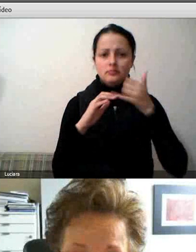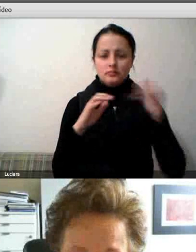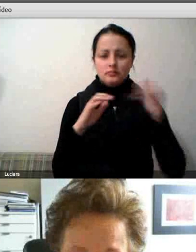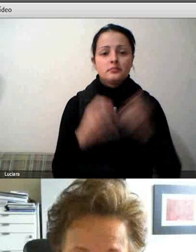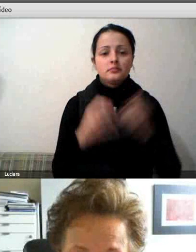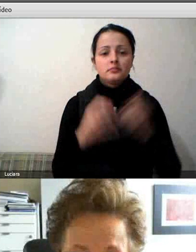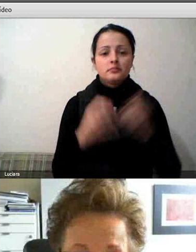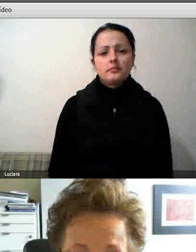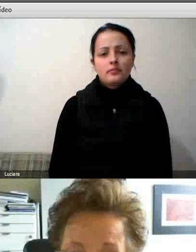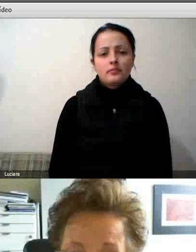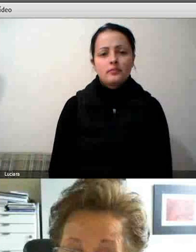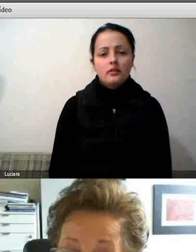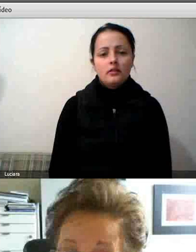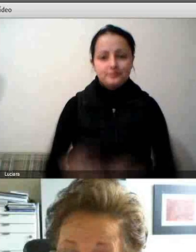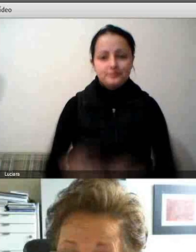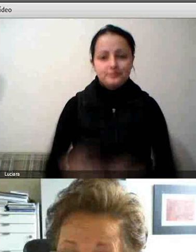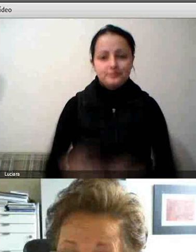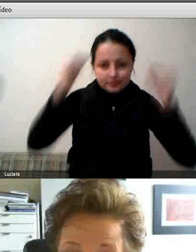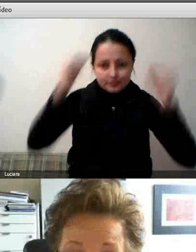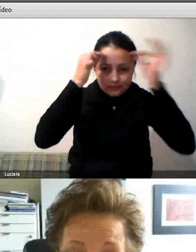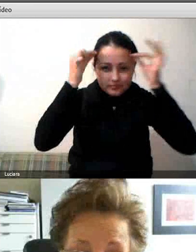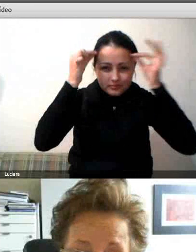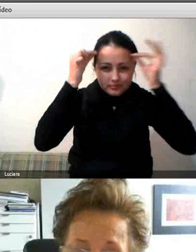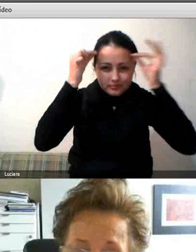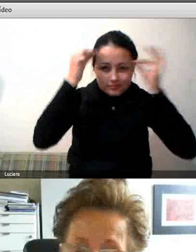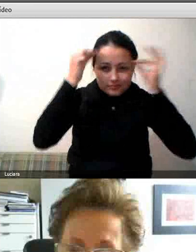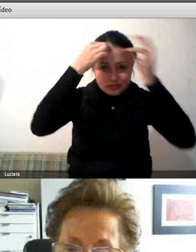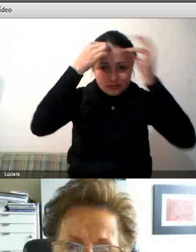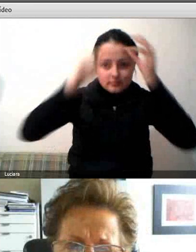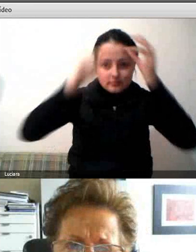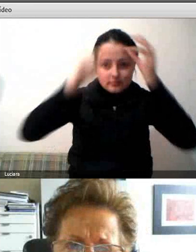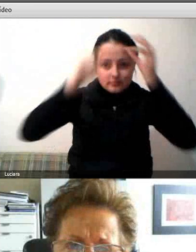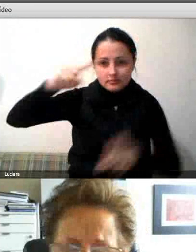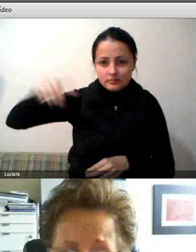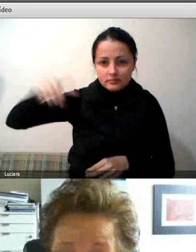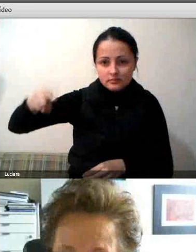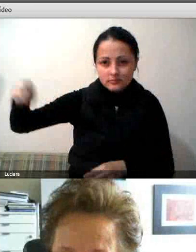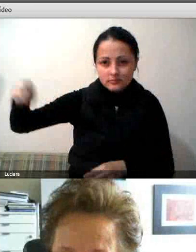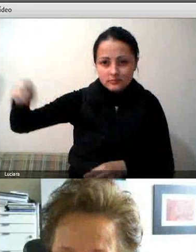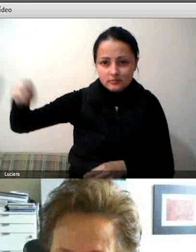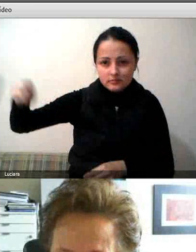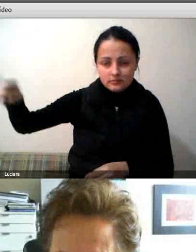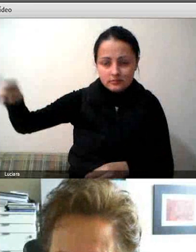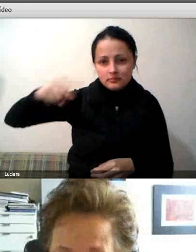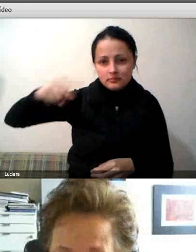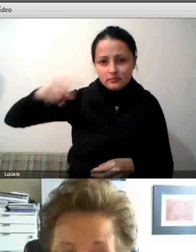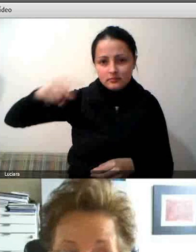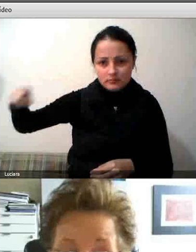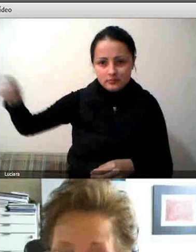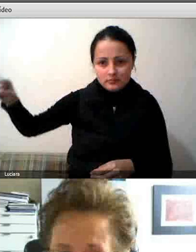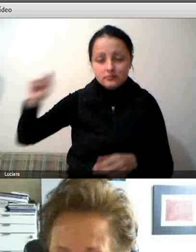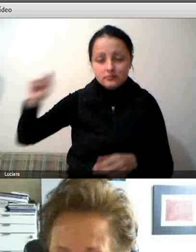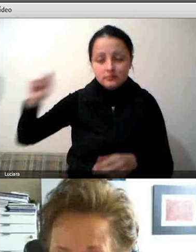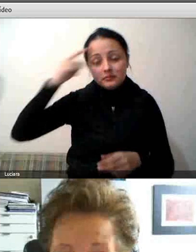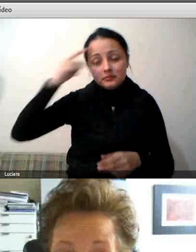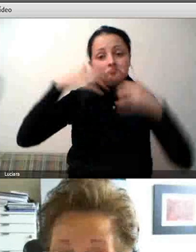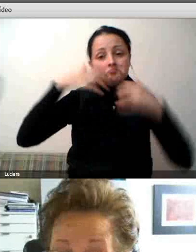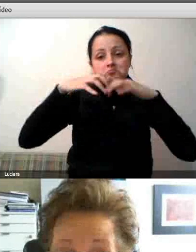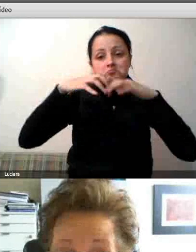neurônios, axônios, dendritos, que estão sempre, continuamente, produzindo uma quantidade